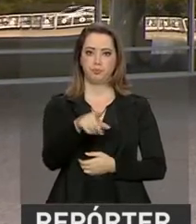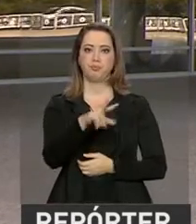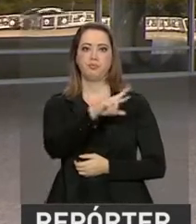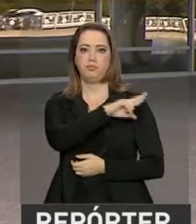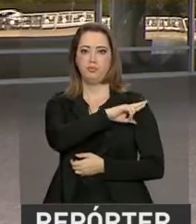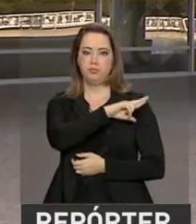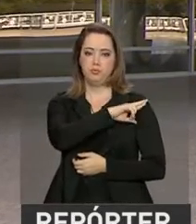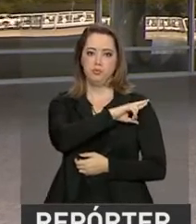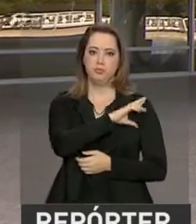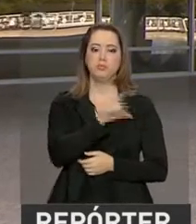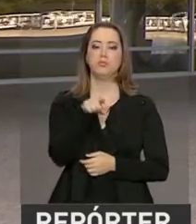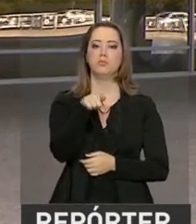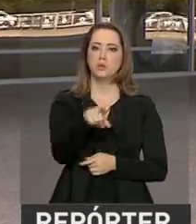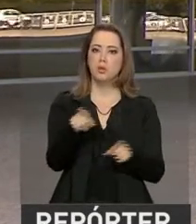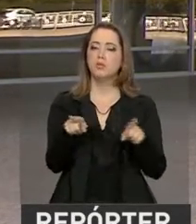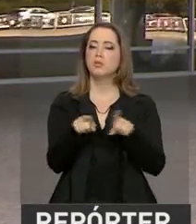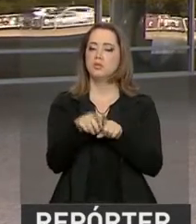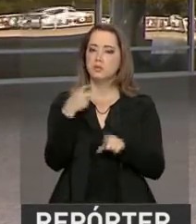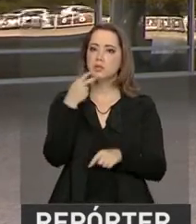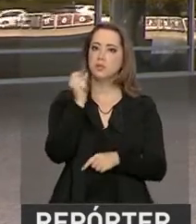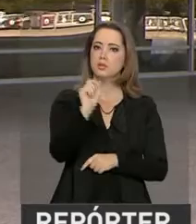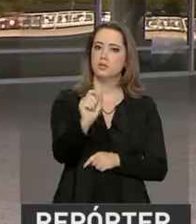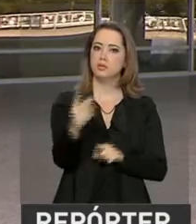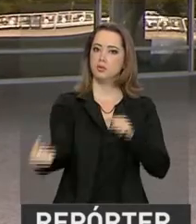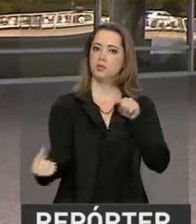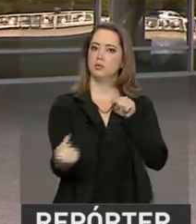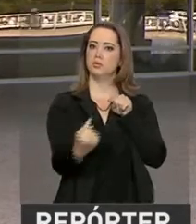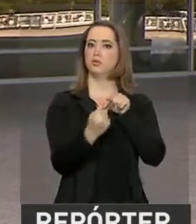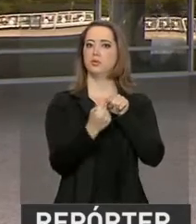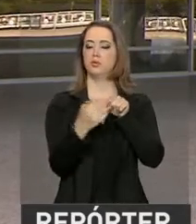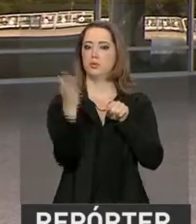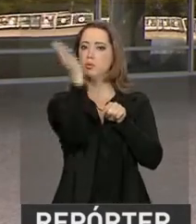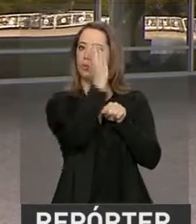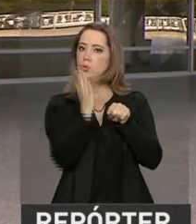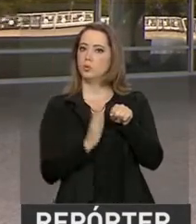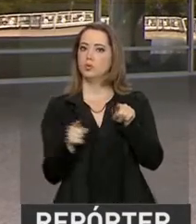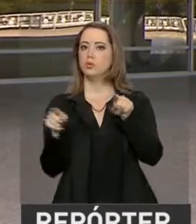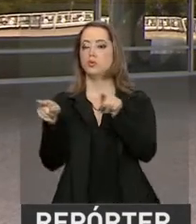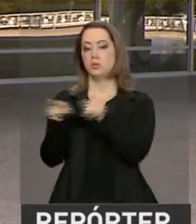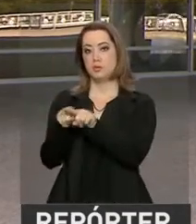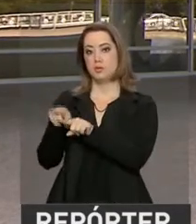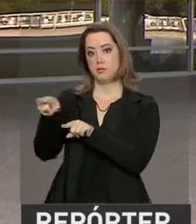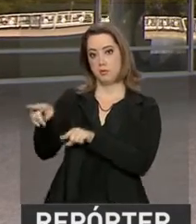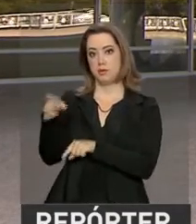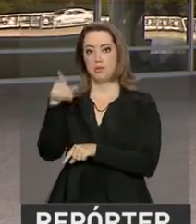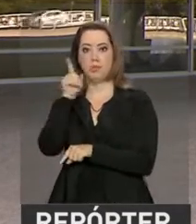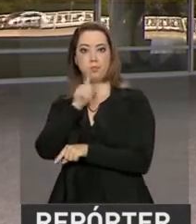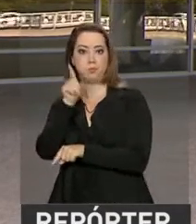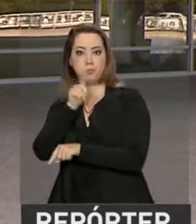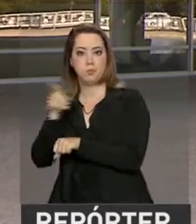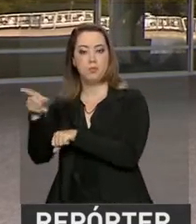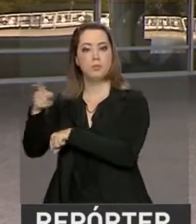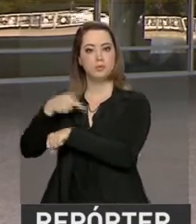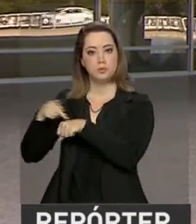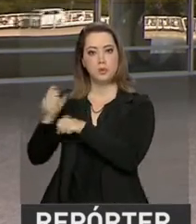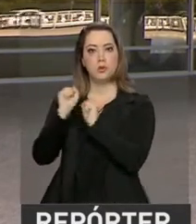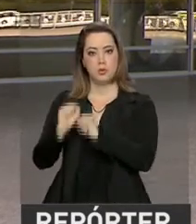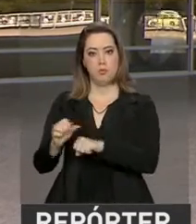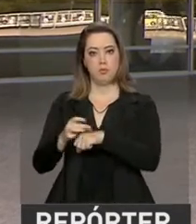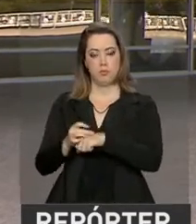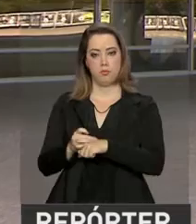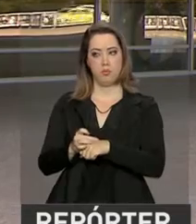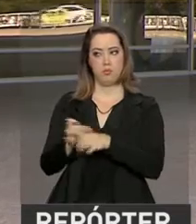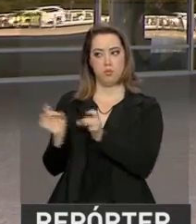da Confederação também comentou o acordo entre os governos brasileiro e americano que permite que o Brasil passe a exportar